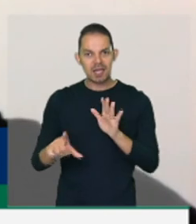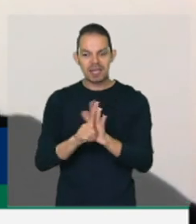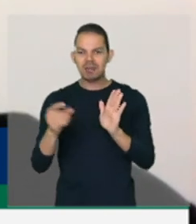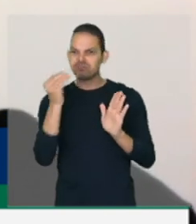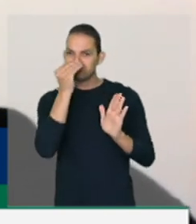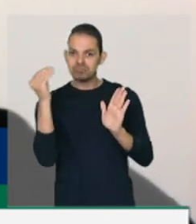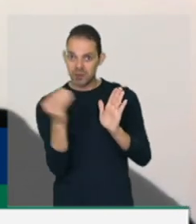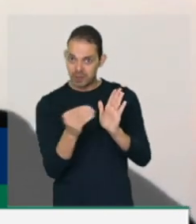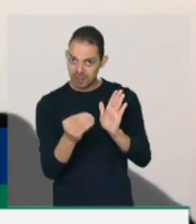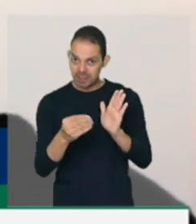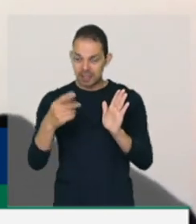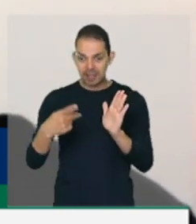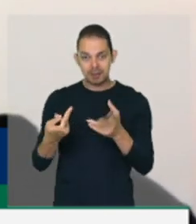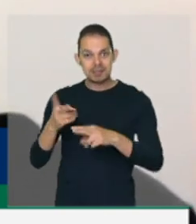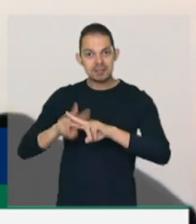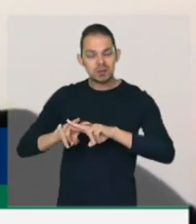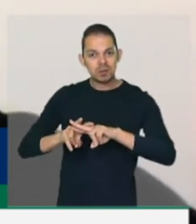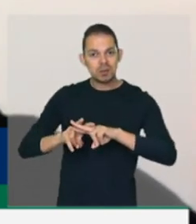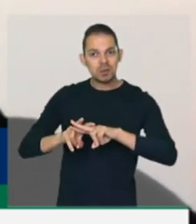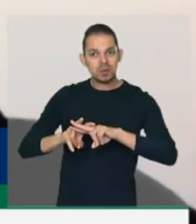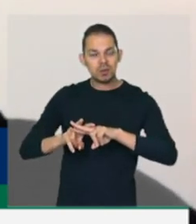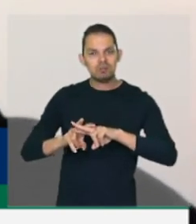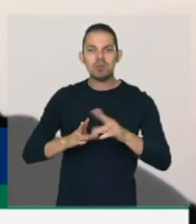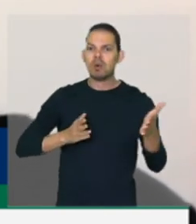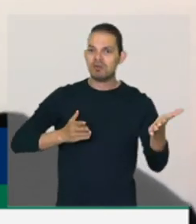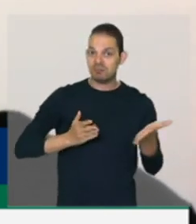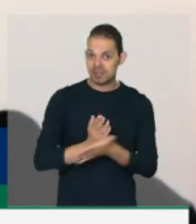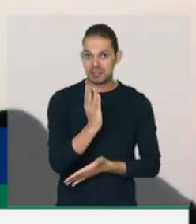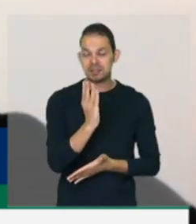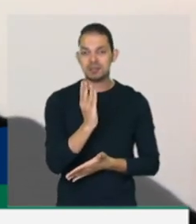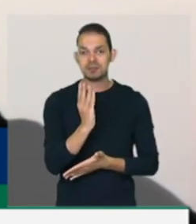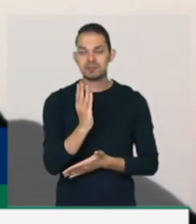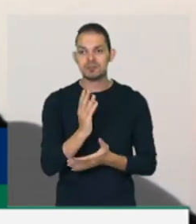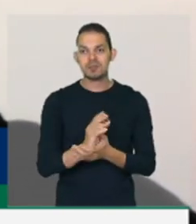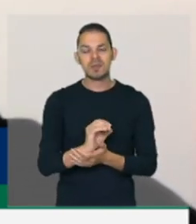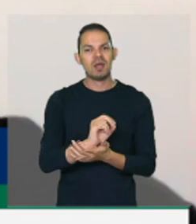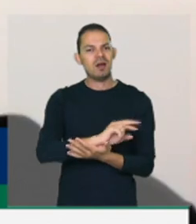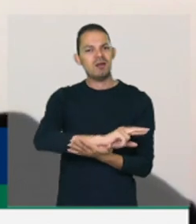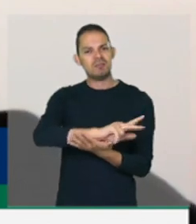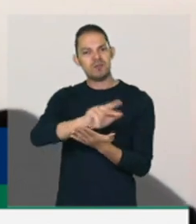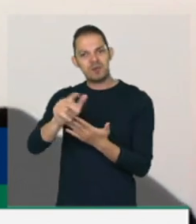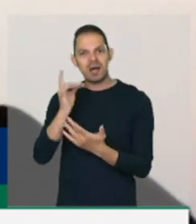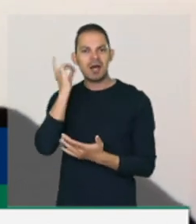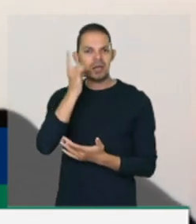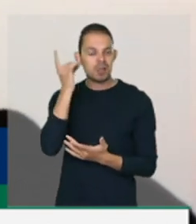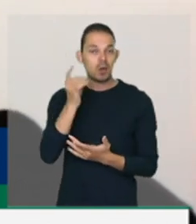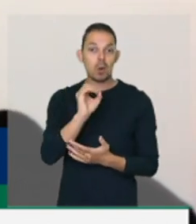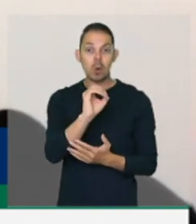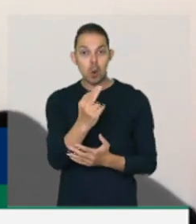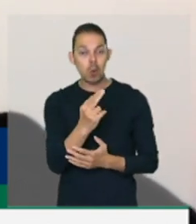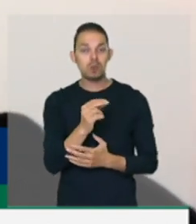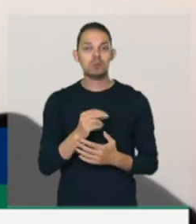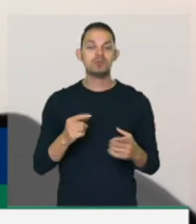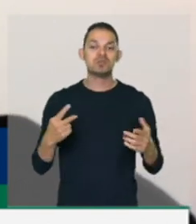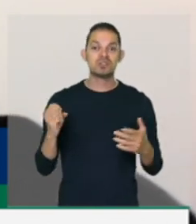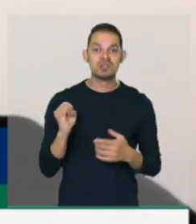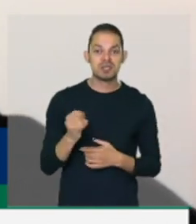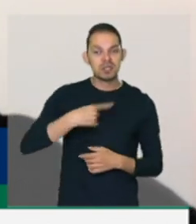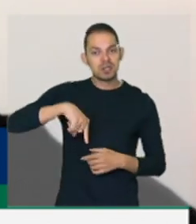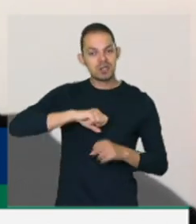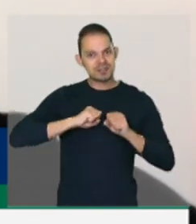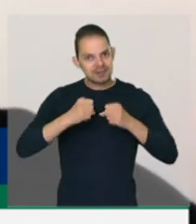praticada por essa prisão, né, convalidada, né, por vários pares, ou se realmente nós defendemos